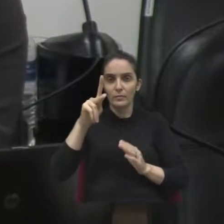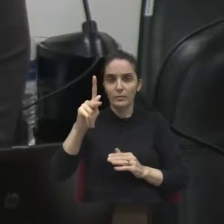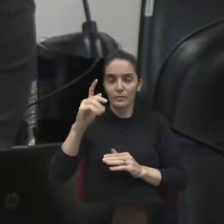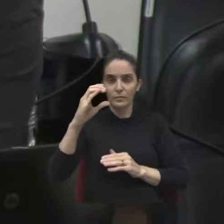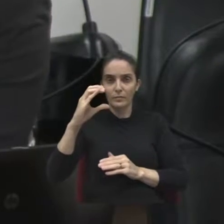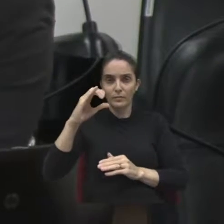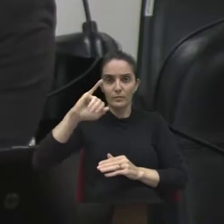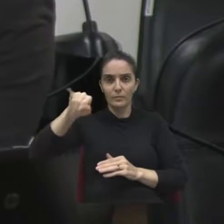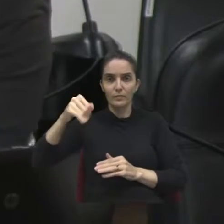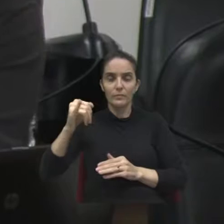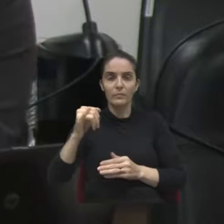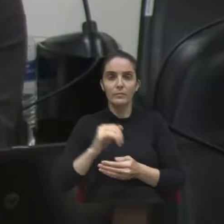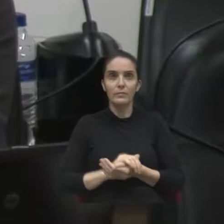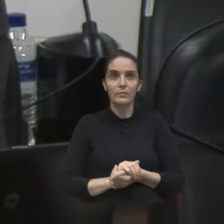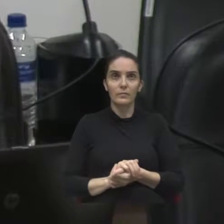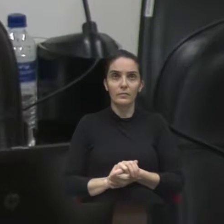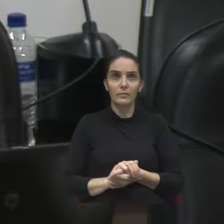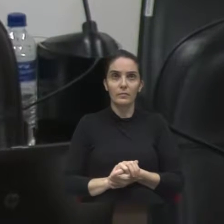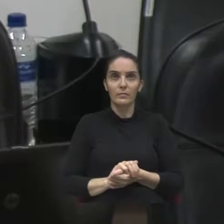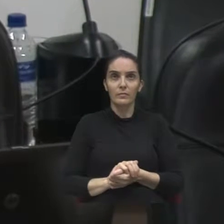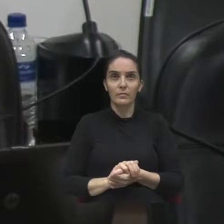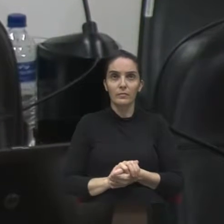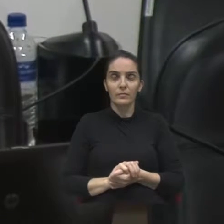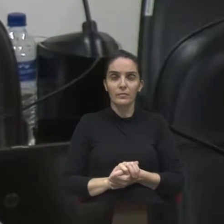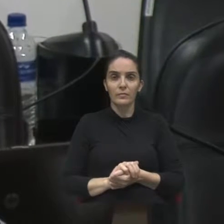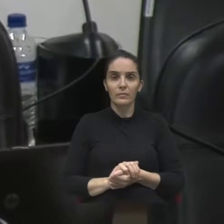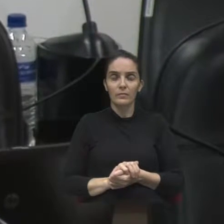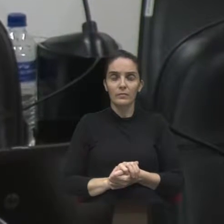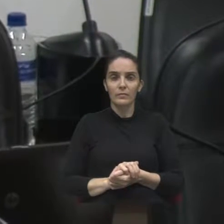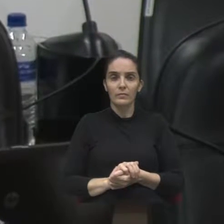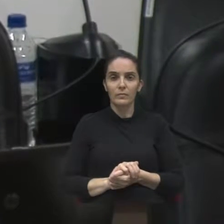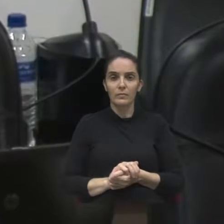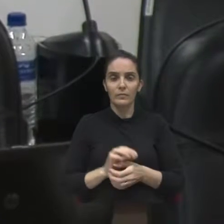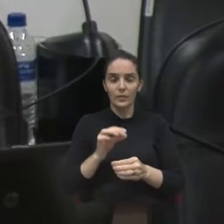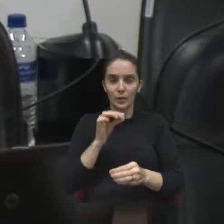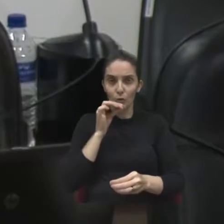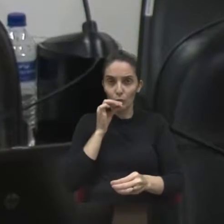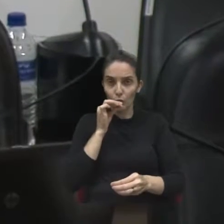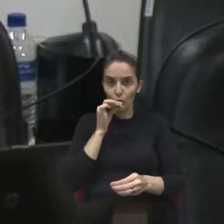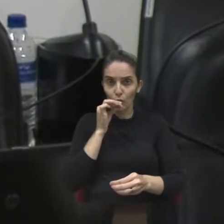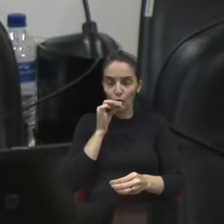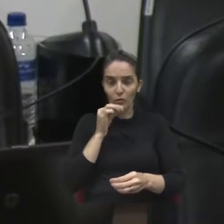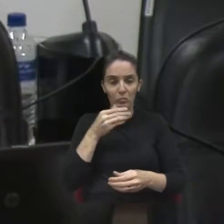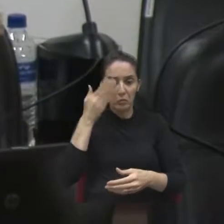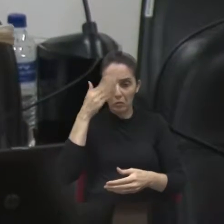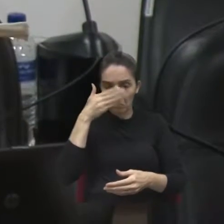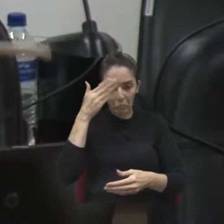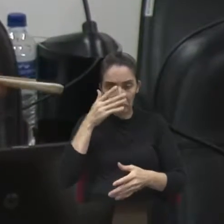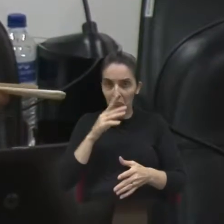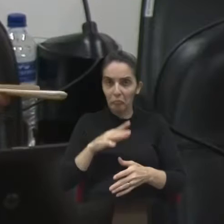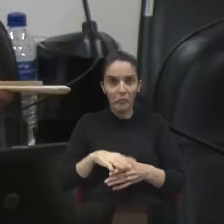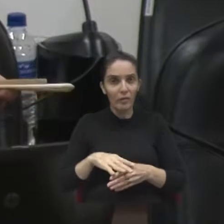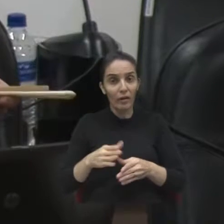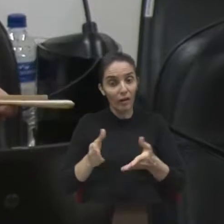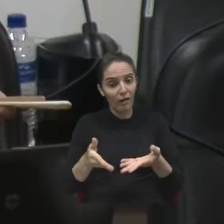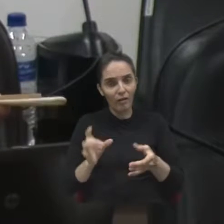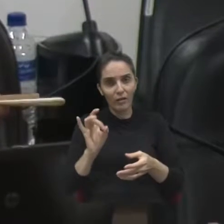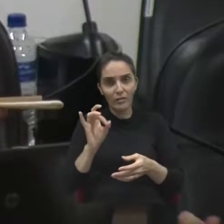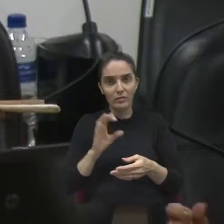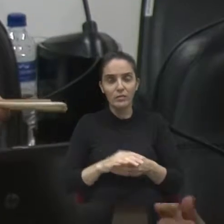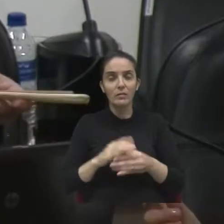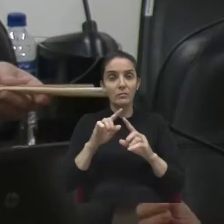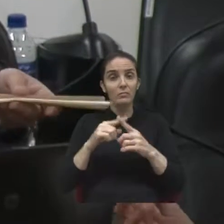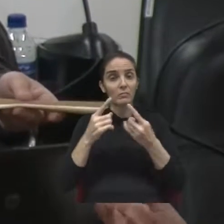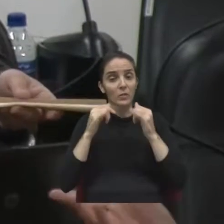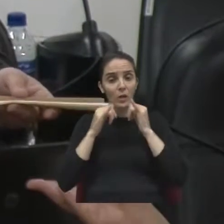É o consórcio PCJ, que é, olha, de fato, não tinha visto ainda, mas é de fato uma campanha de